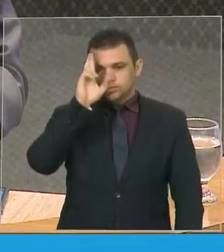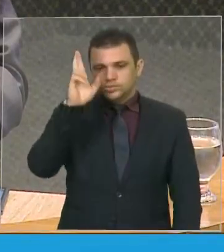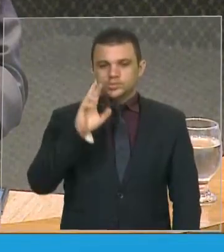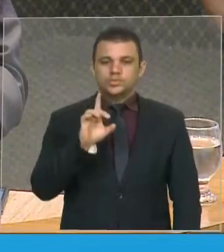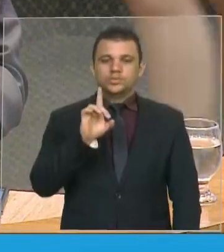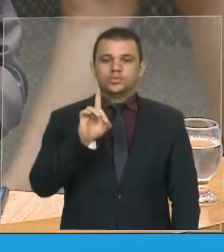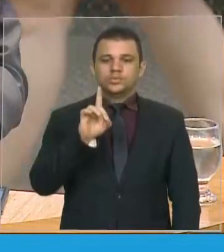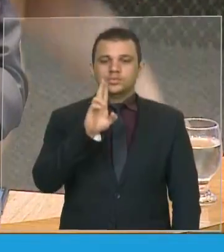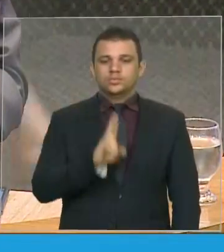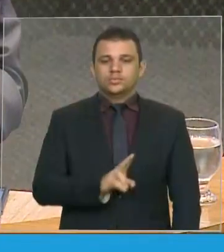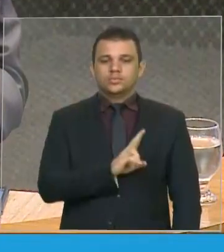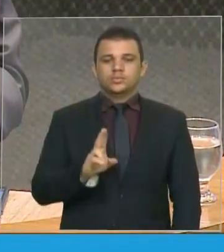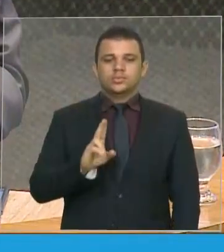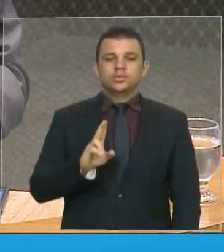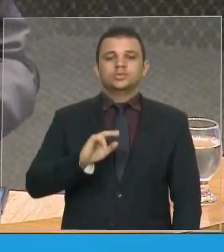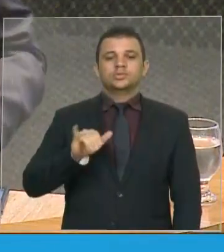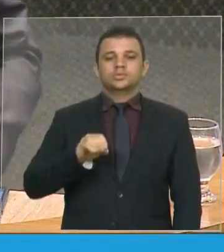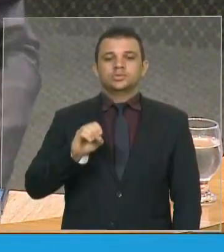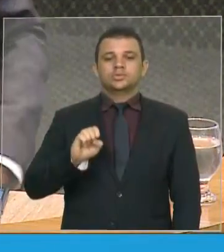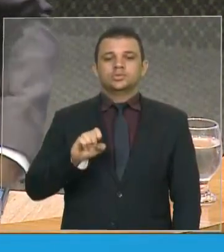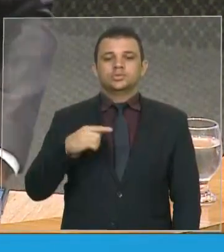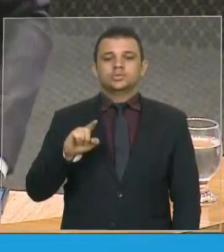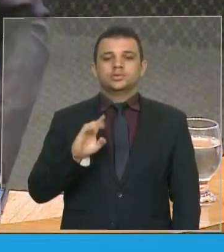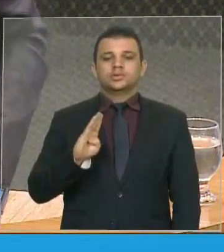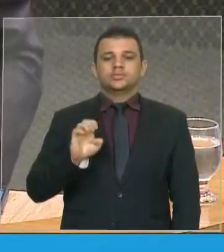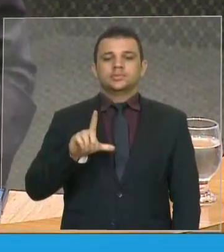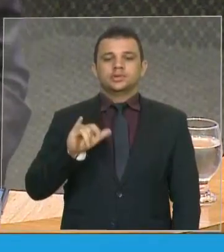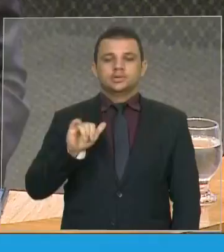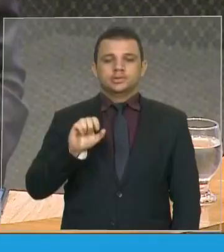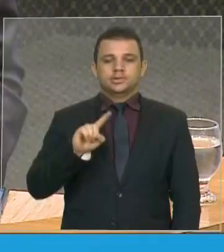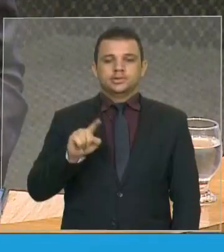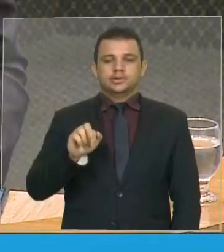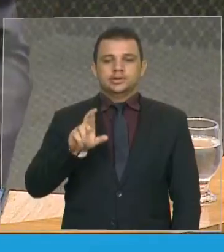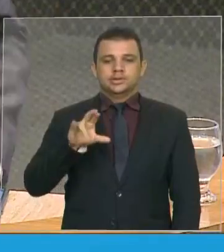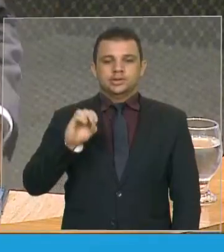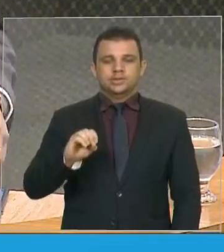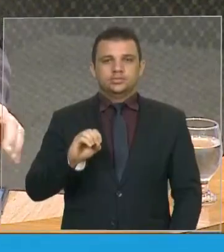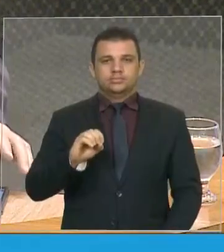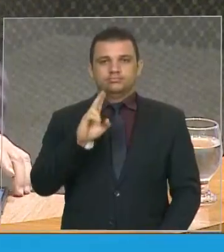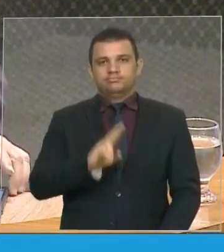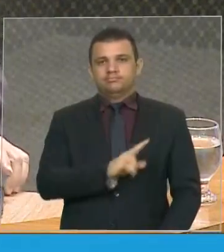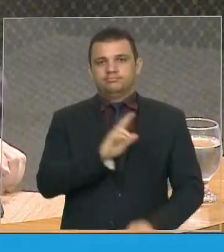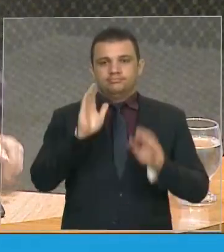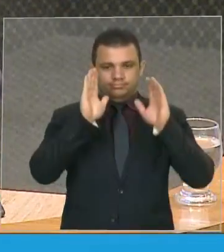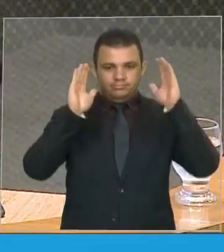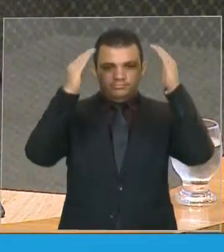Belisário da Silva, nosso arcebispo metropolitano de São Luís.